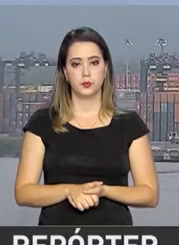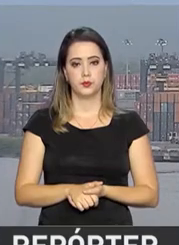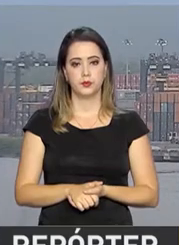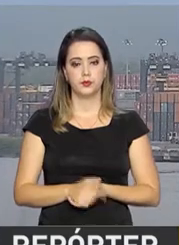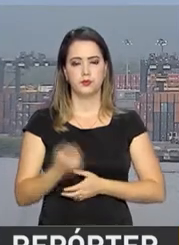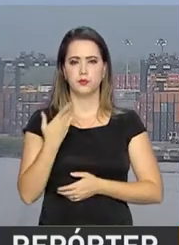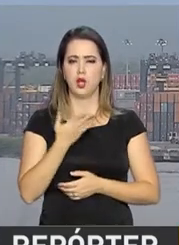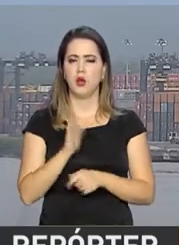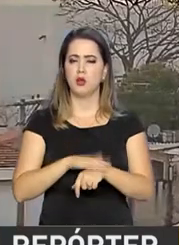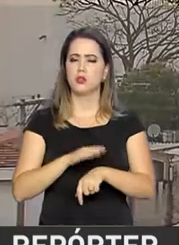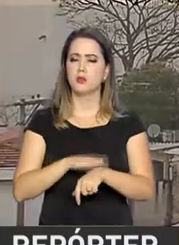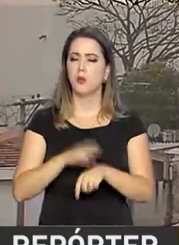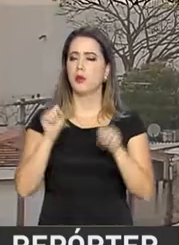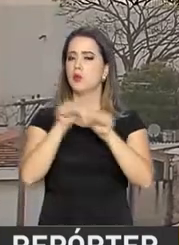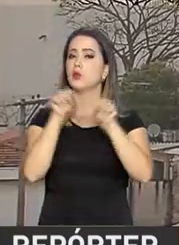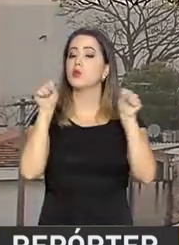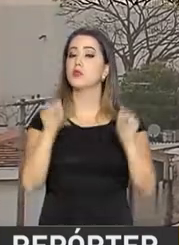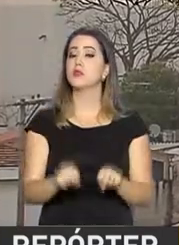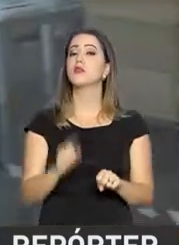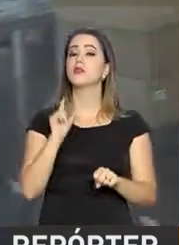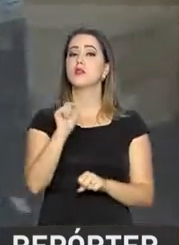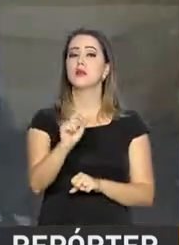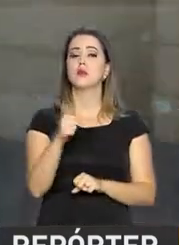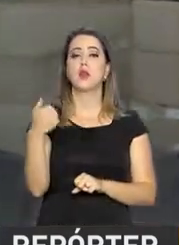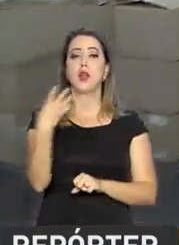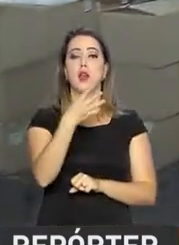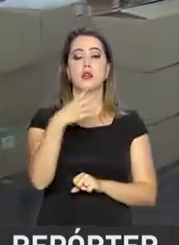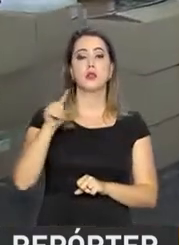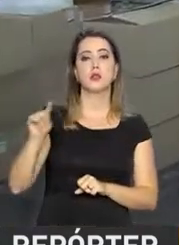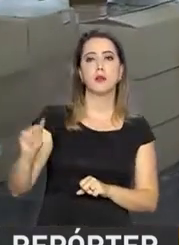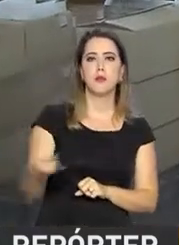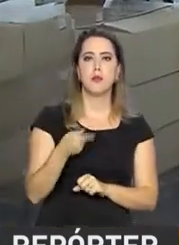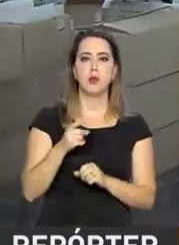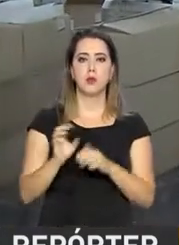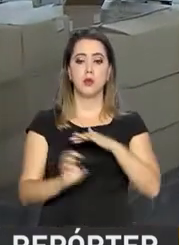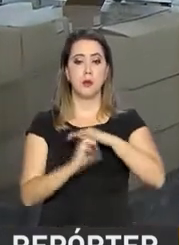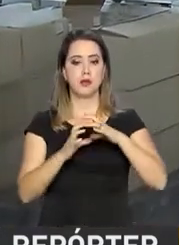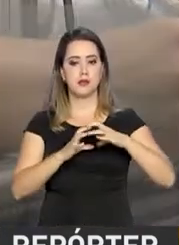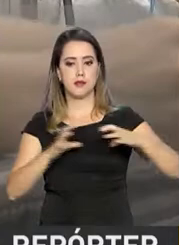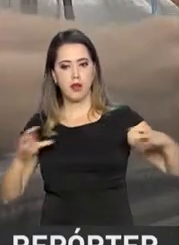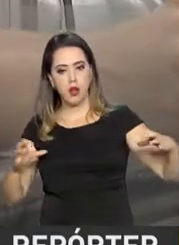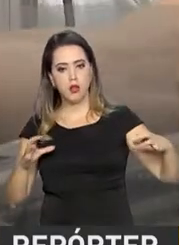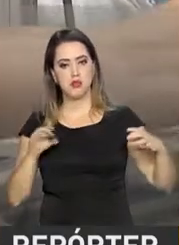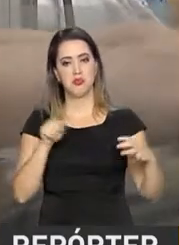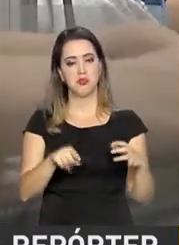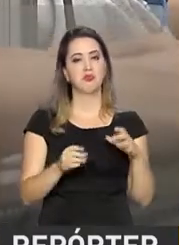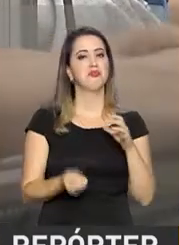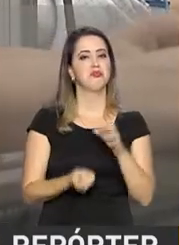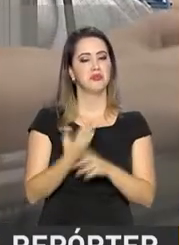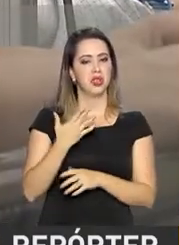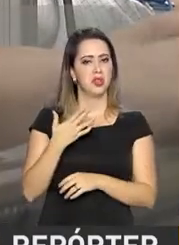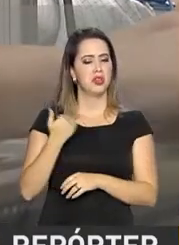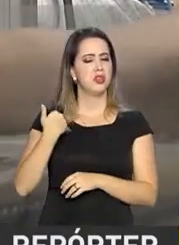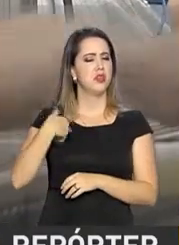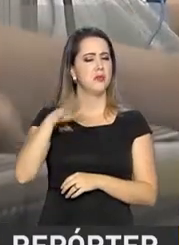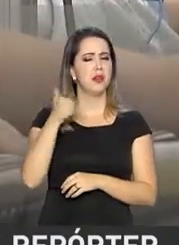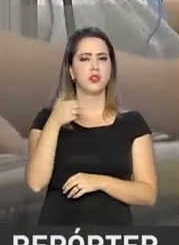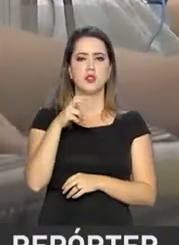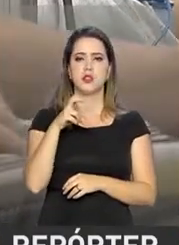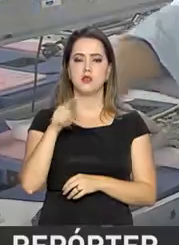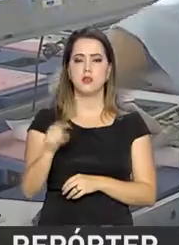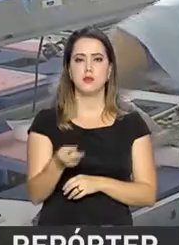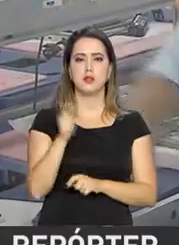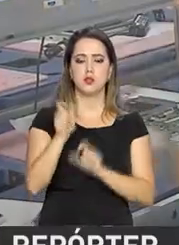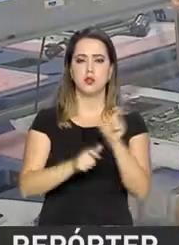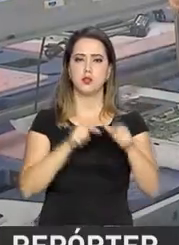Esta fase do programa é destinada às 14 mil grandes empresas do país, que empregam 15 milhões de